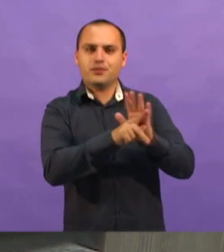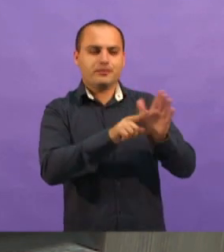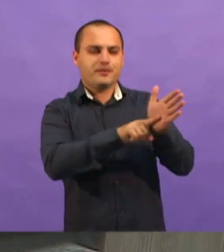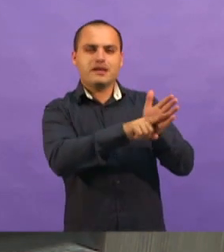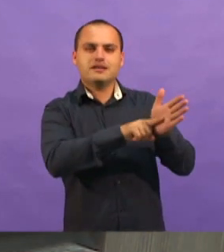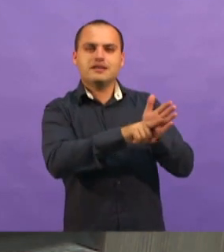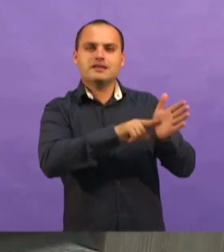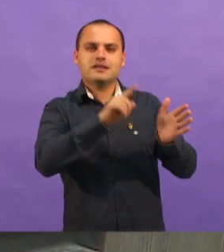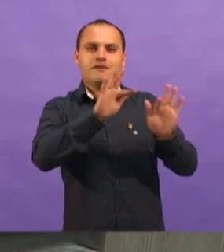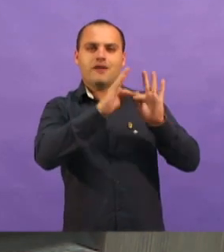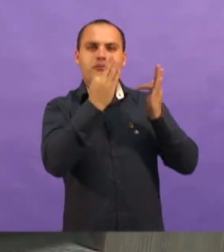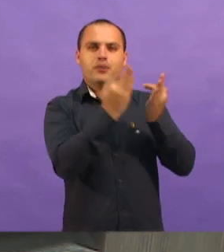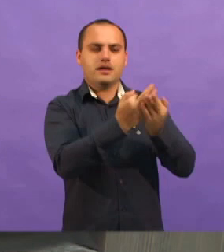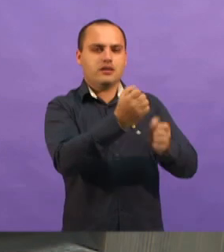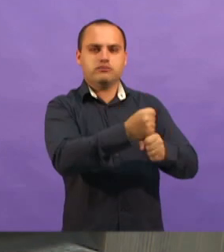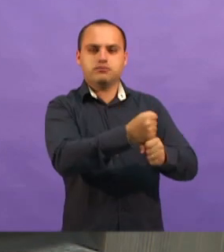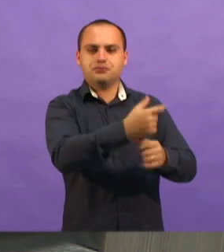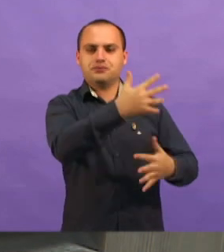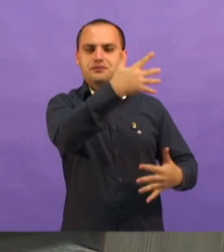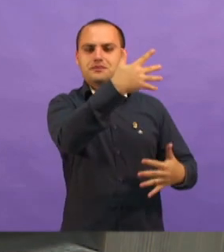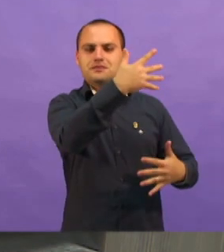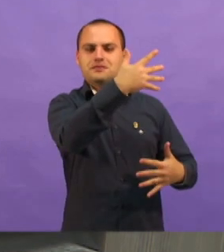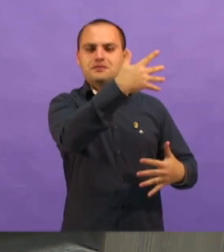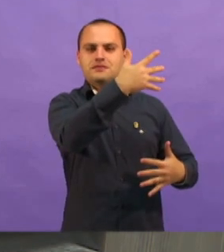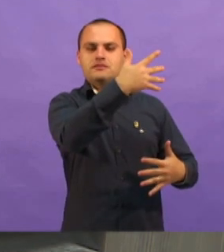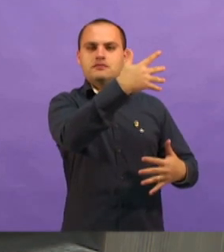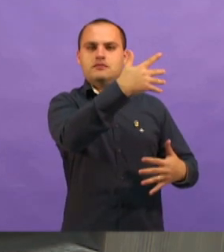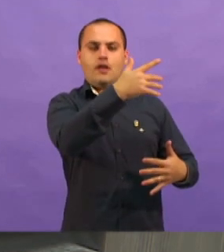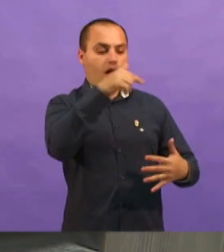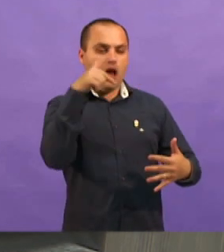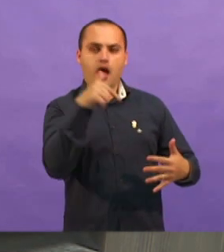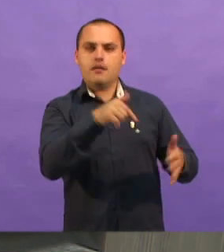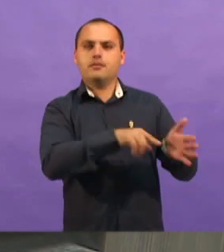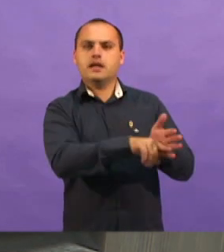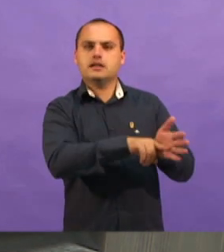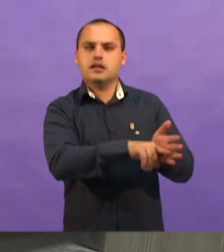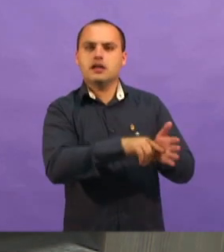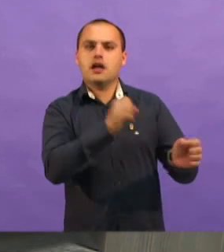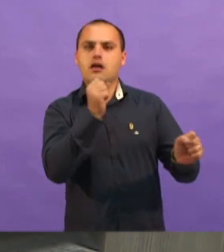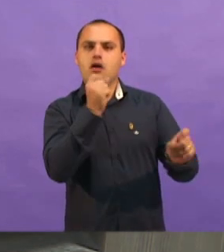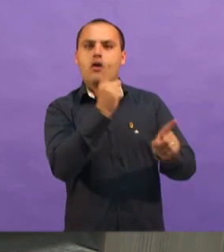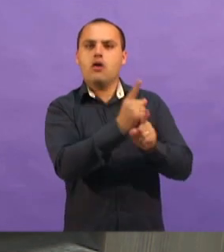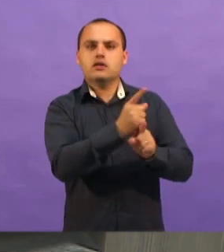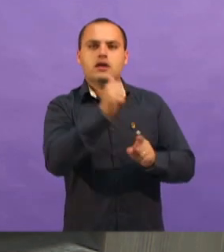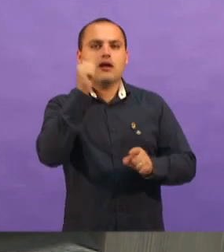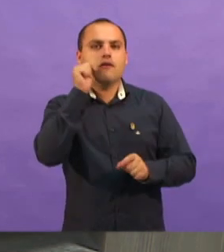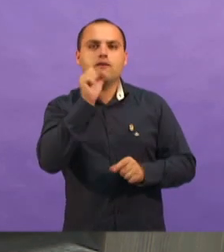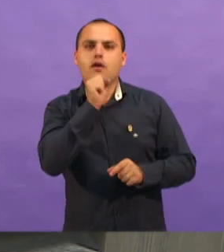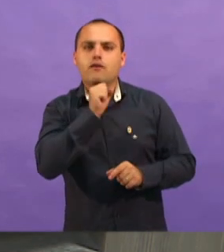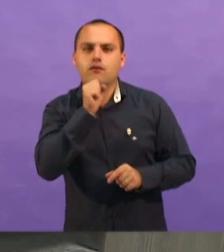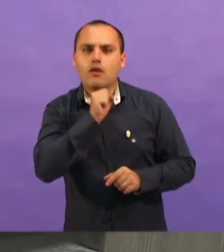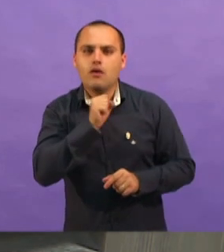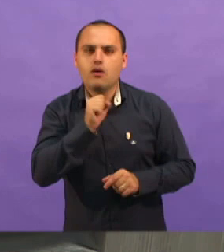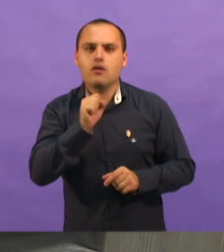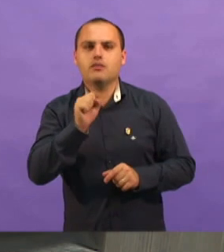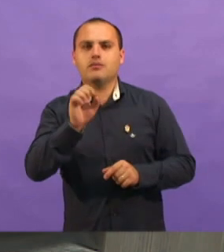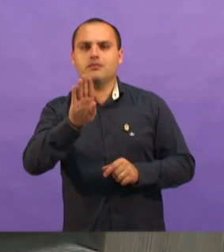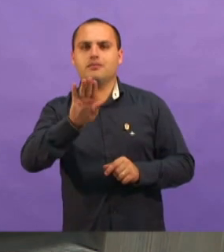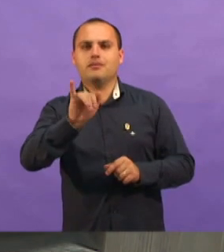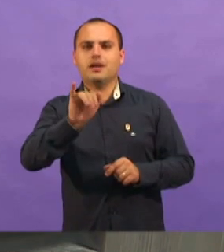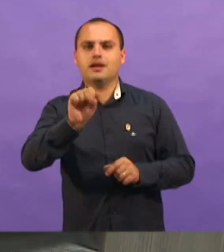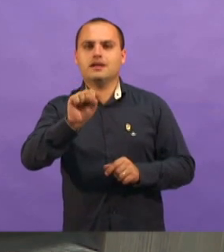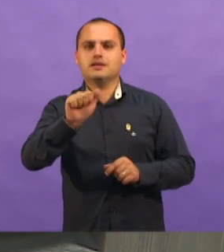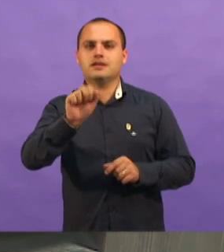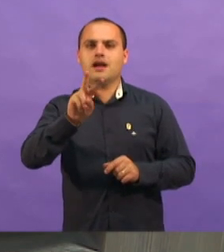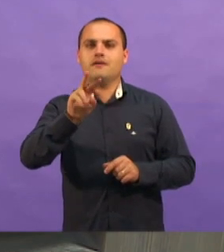dados de casamentos, você pode chegar ao seu avô, ao seu bisavô e assim por diante. Outro tema, negro